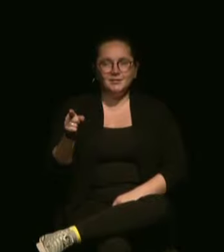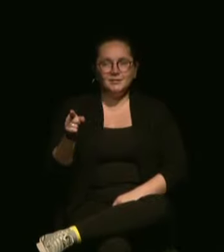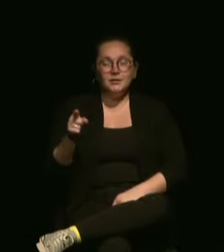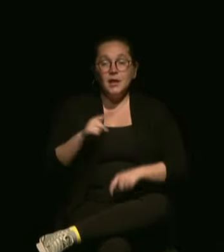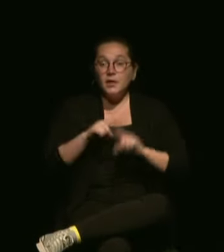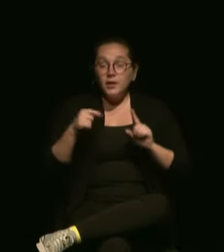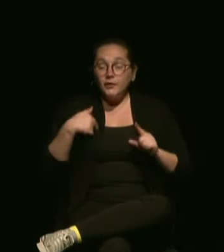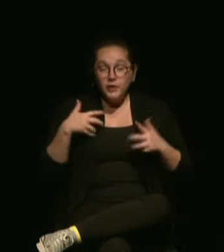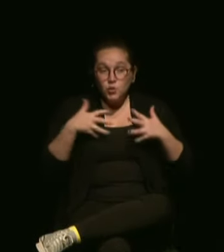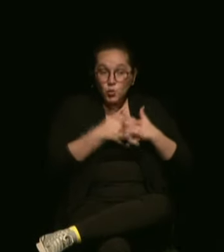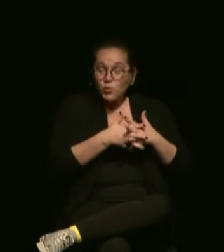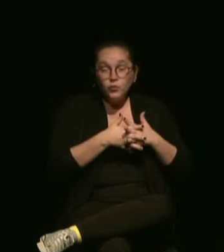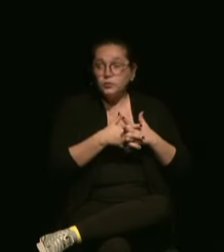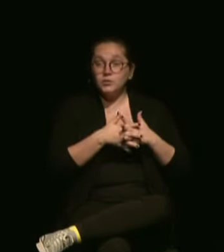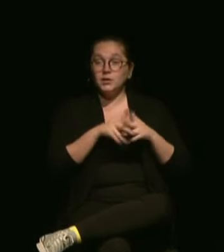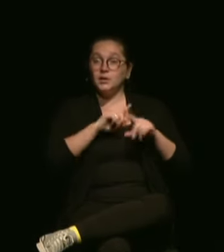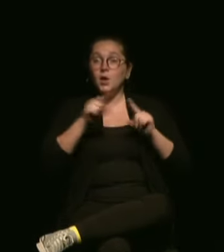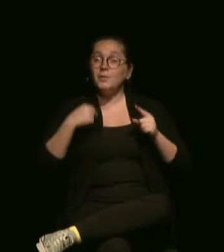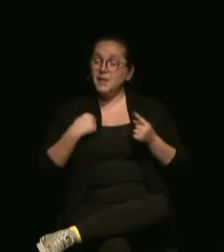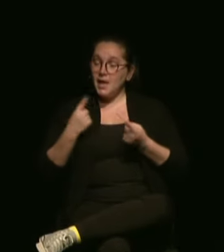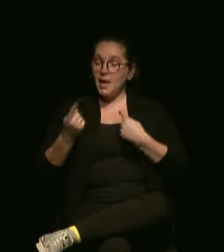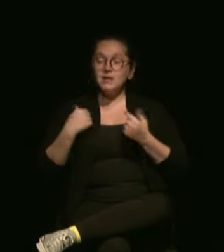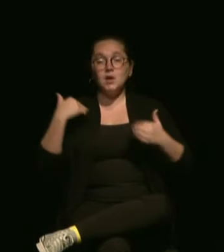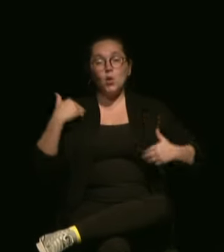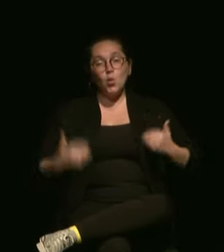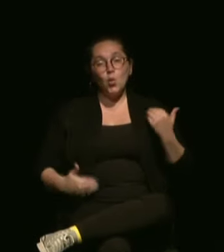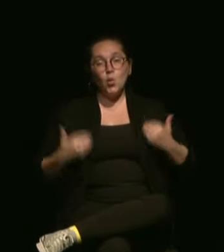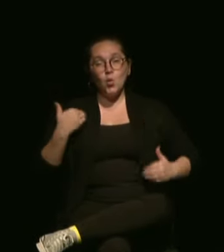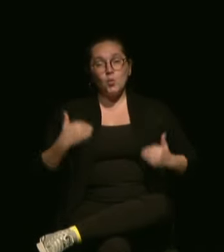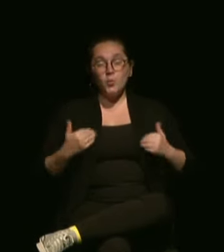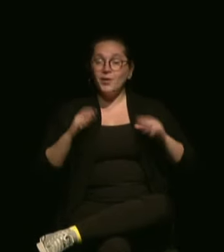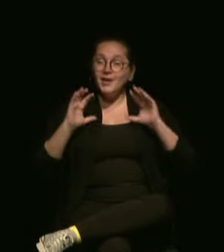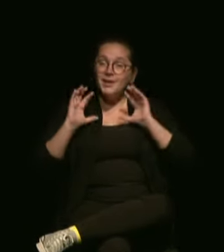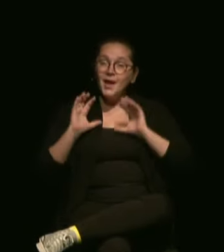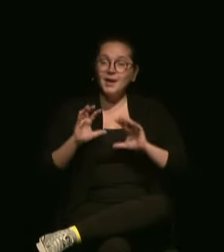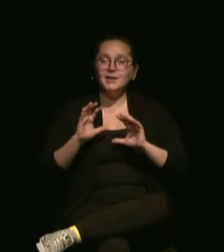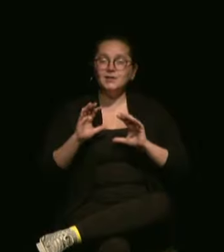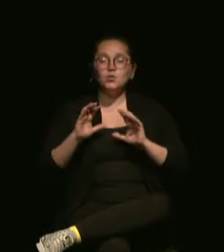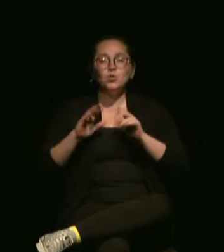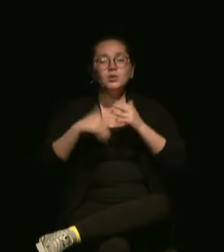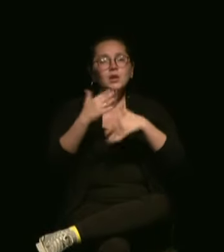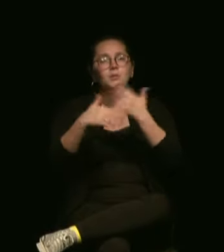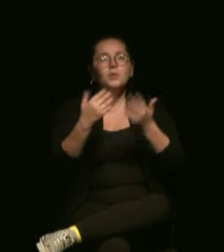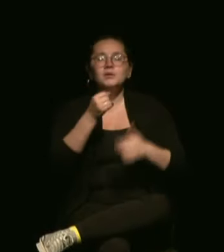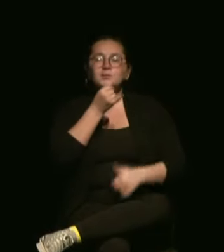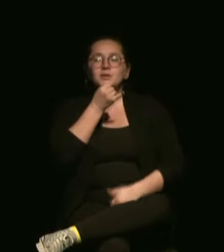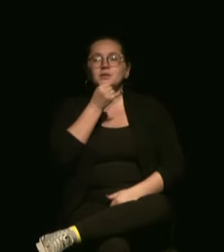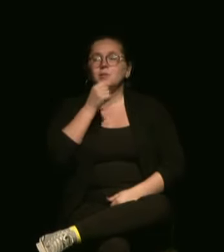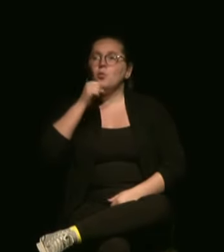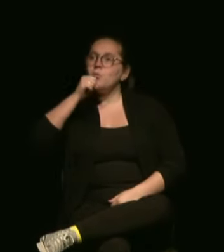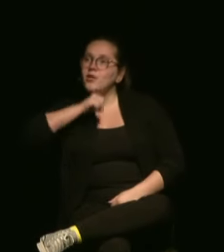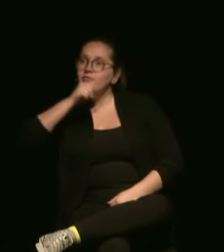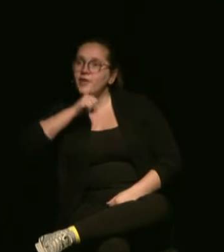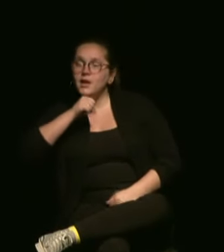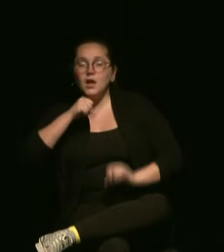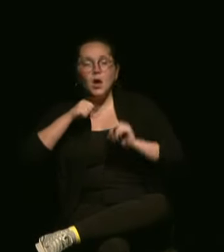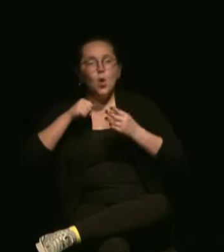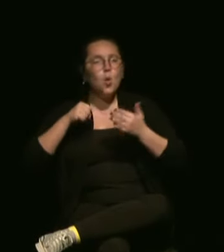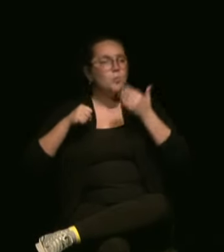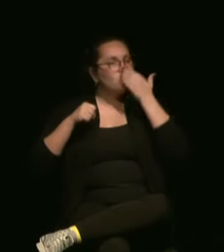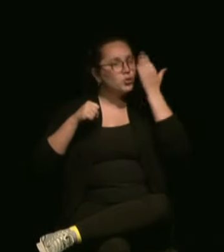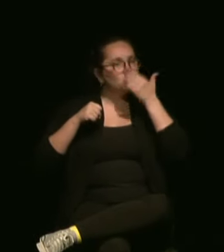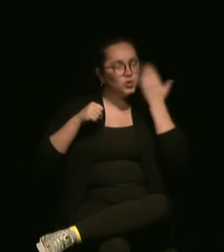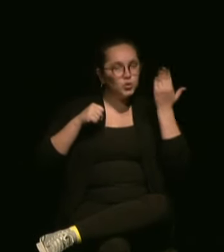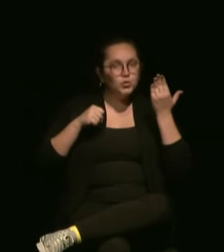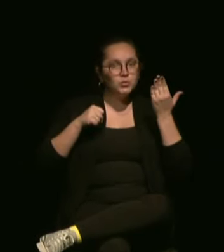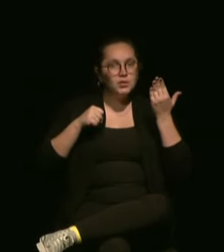se usa, mas realmente são relações de corpo. Uhum. E é isso que faz que, de repente, que uma velha ou uma garota de programa que está